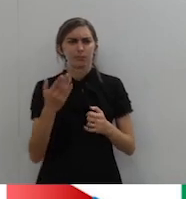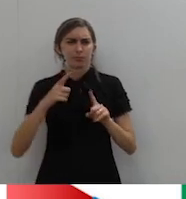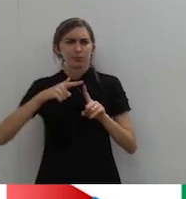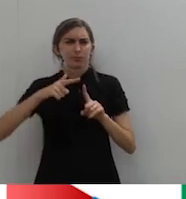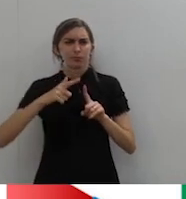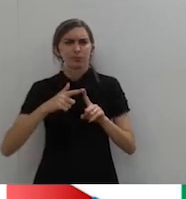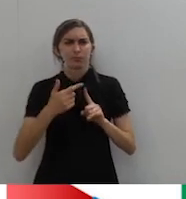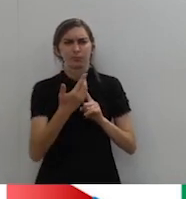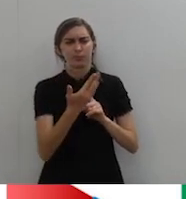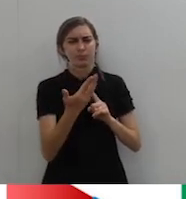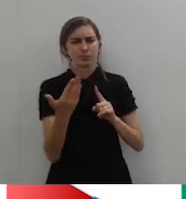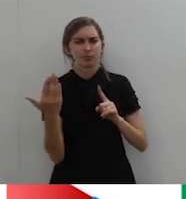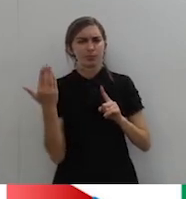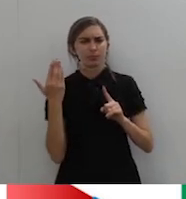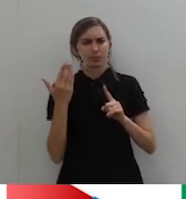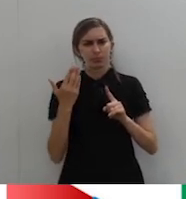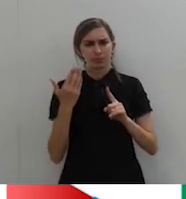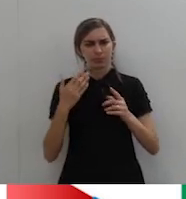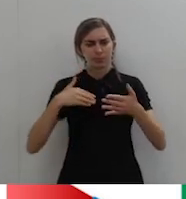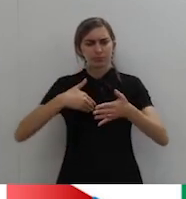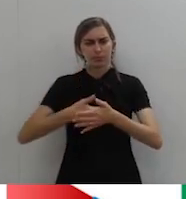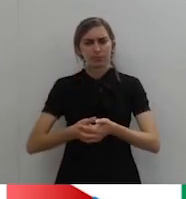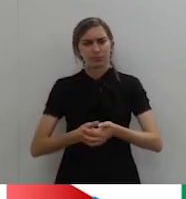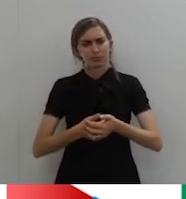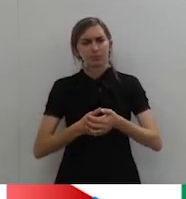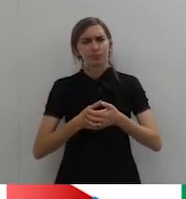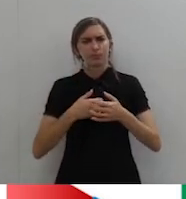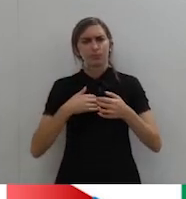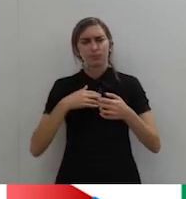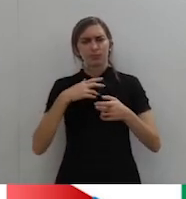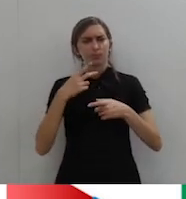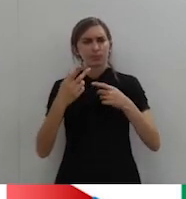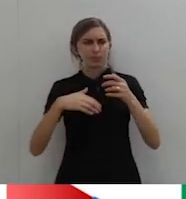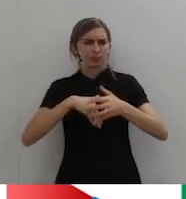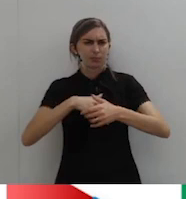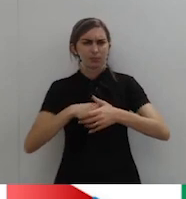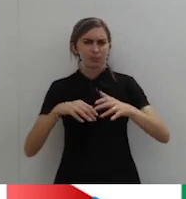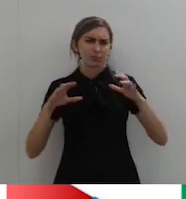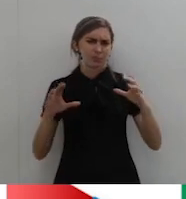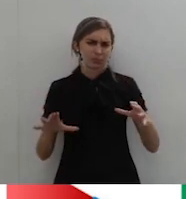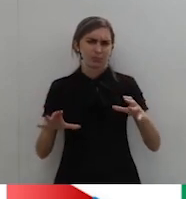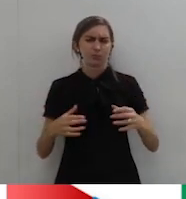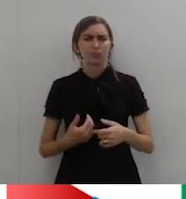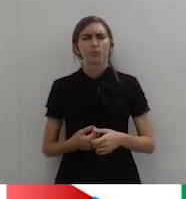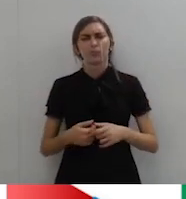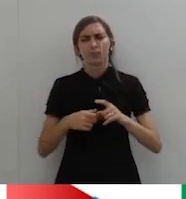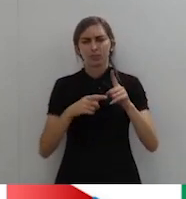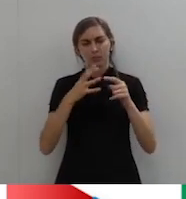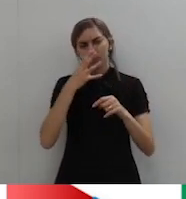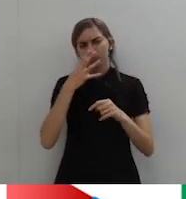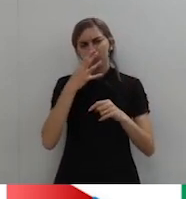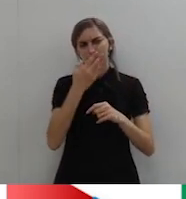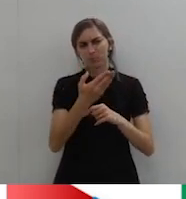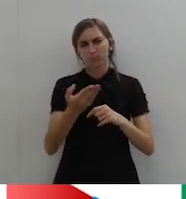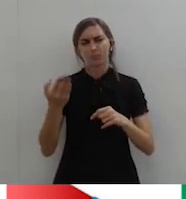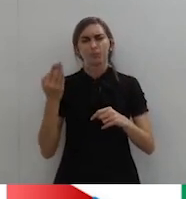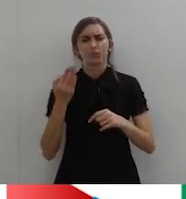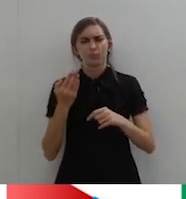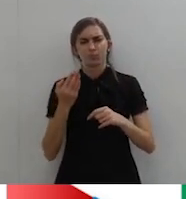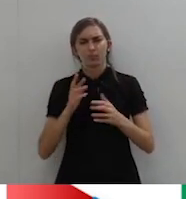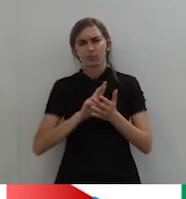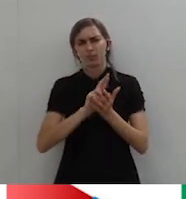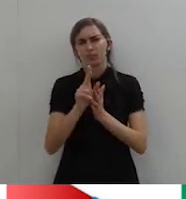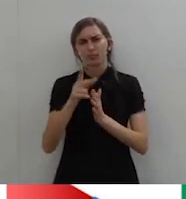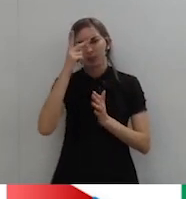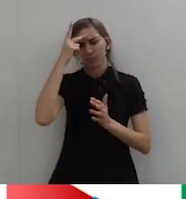um tipo de jogo cooperativo próximo ao futebol, porque tem uma bola gigante, porém vocês observam que na imagem